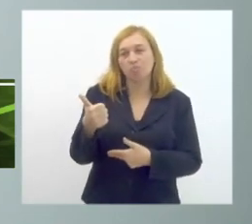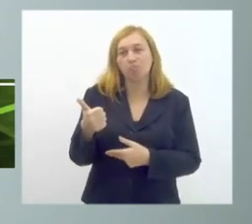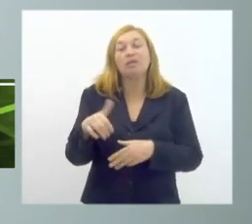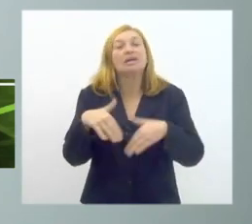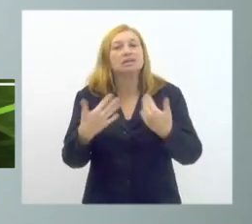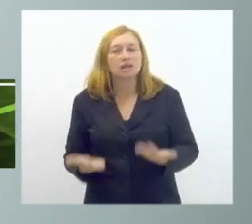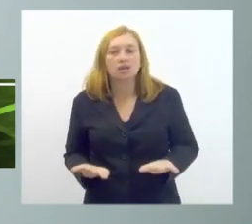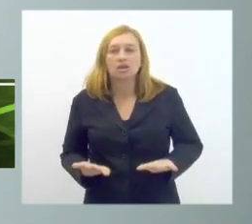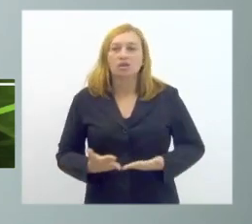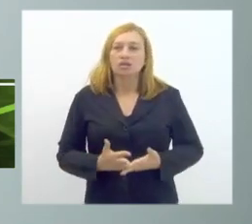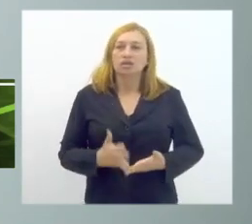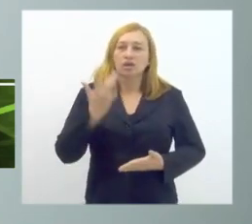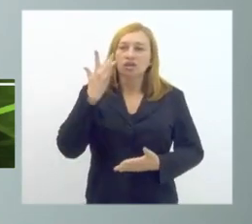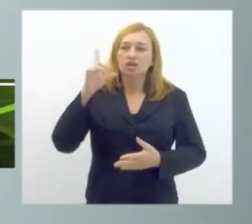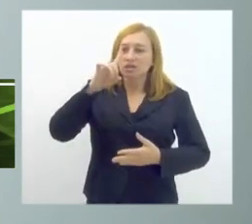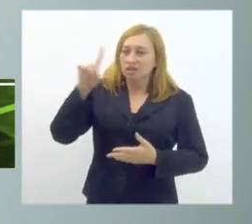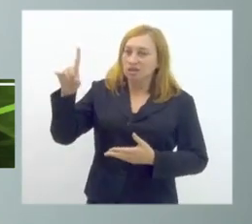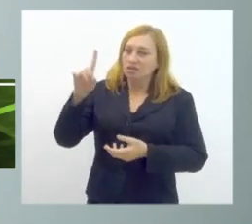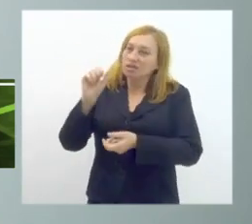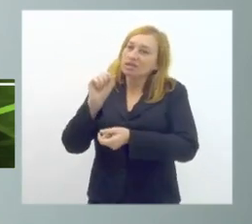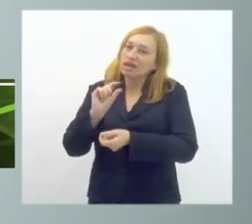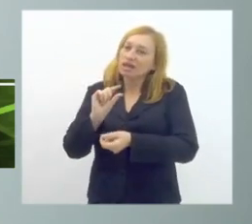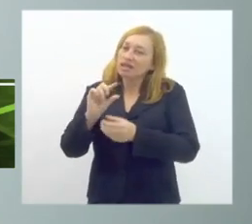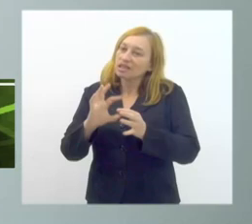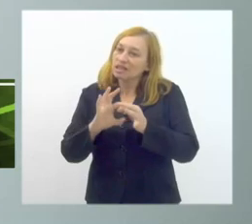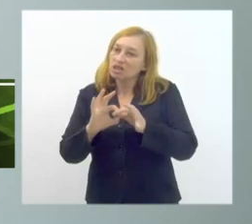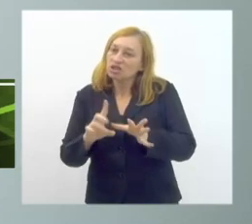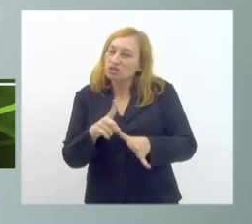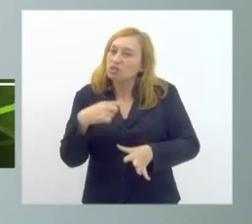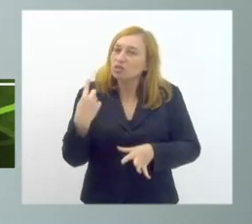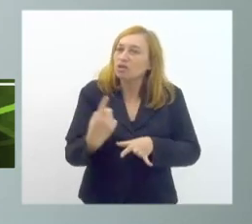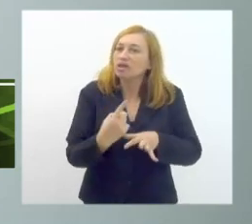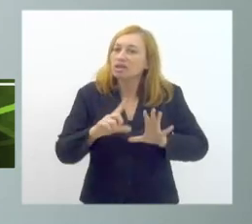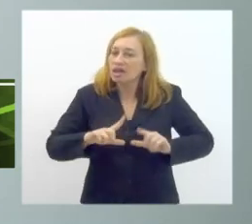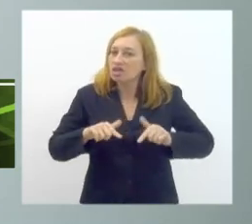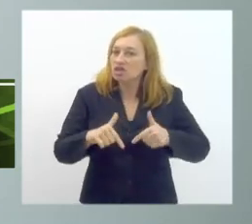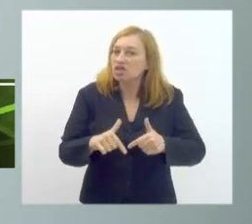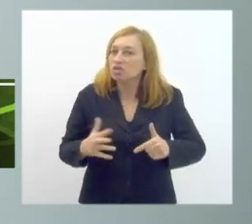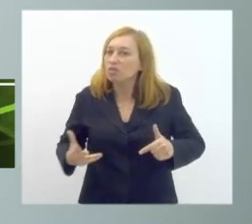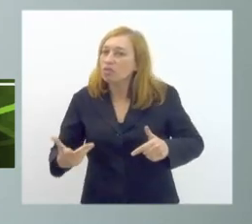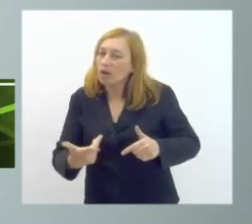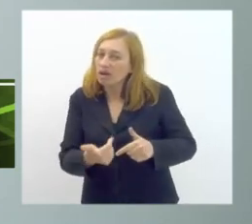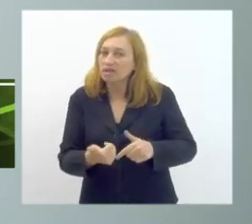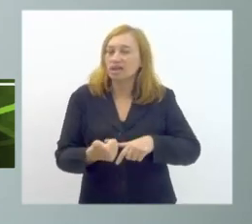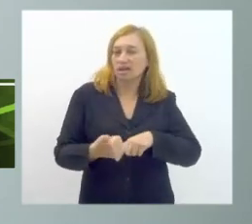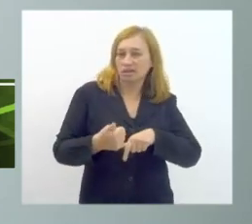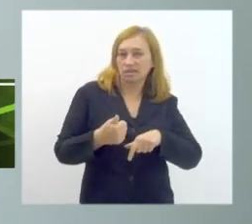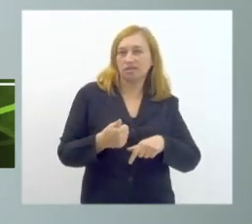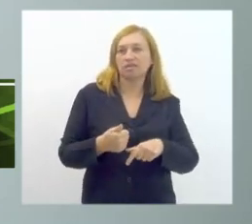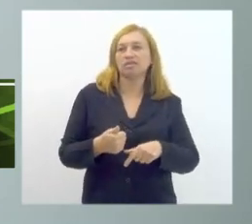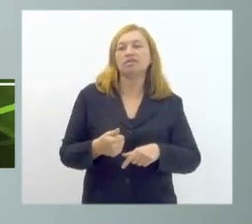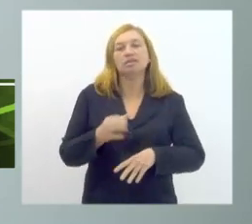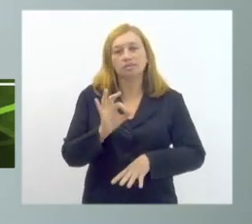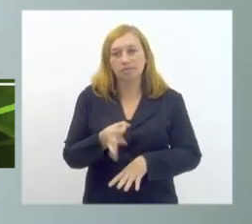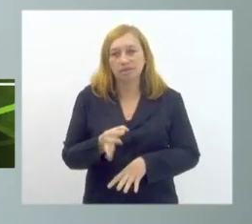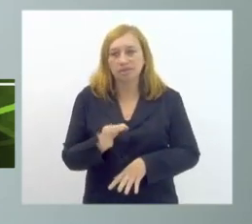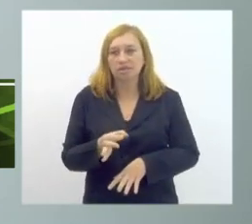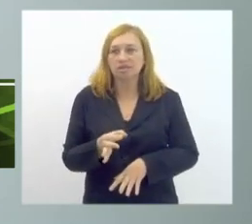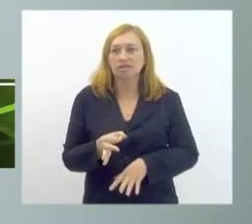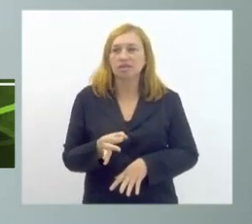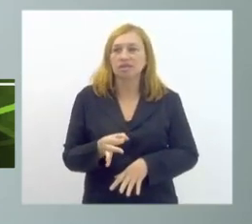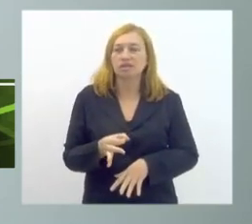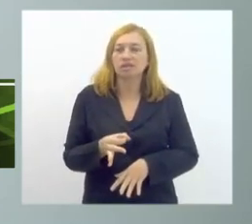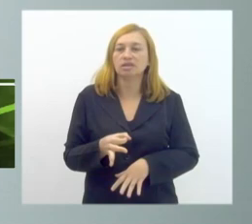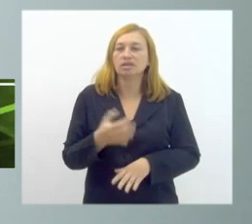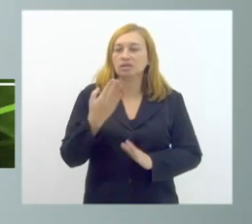Então, acho que Deus está dando um tempinho para a gente fazer tudo funcionar da maneira que deve ser feita, para que a gente consiga